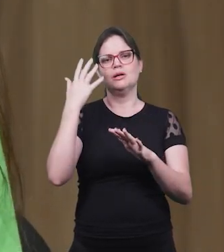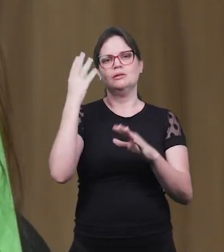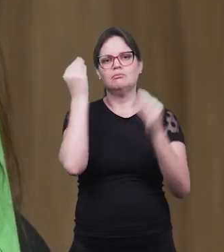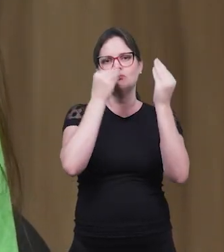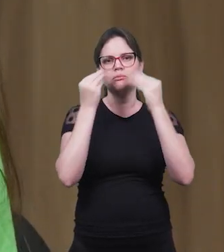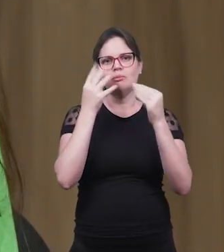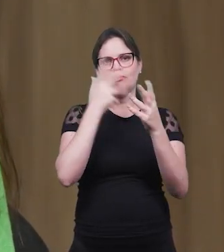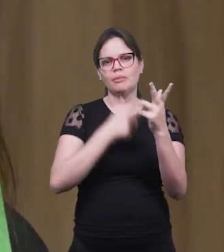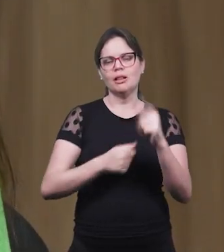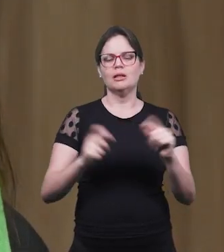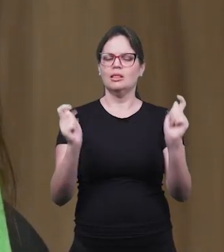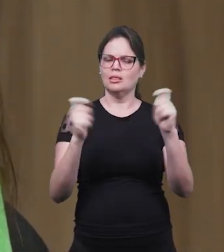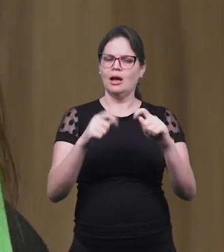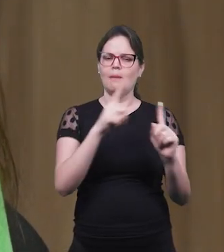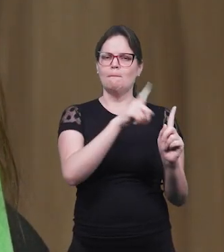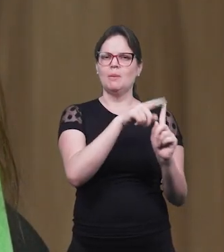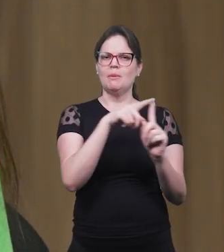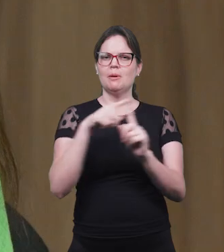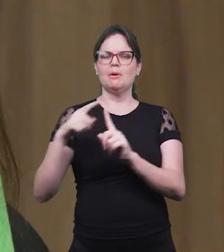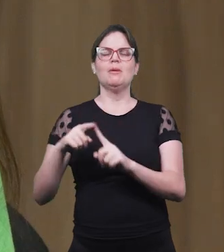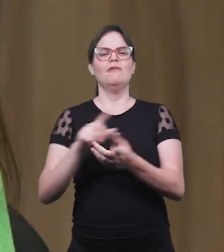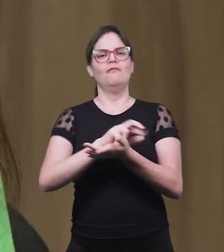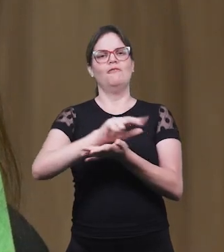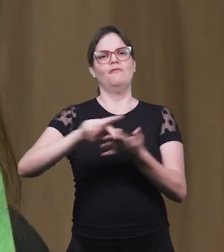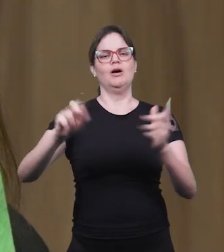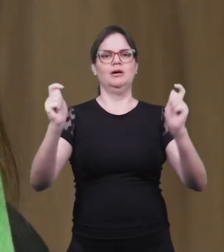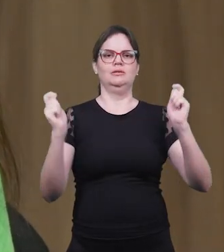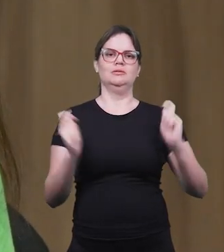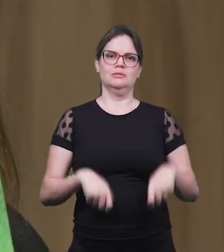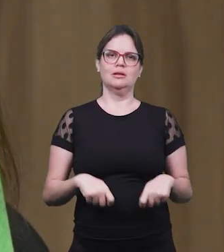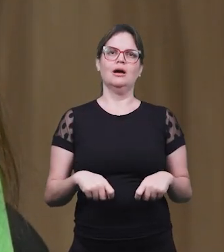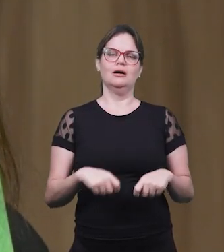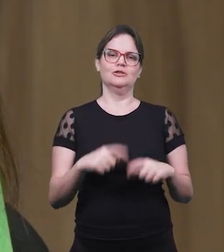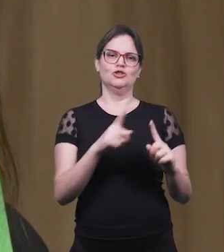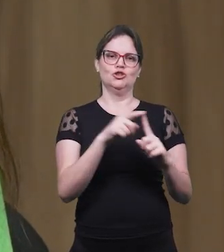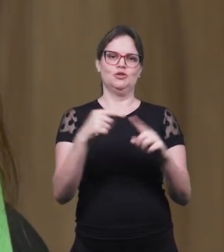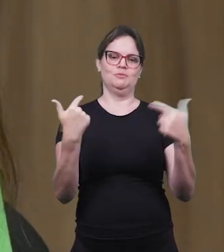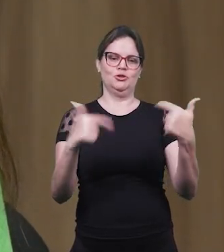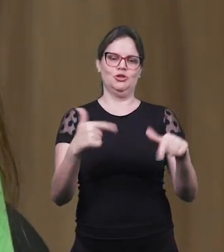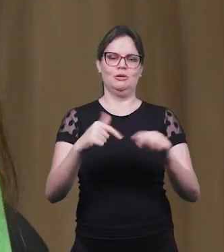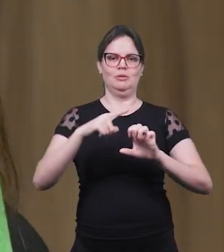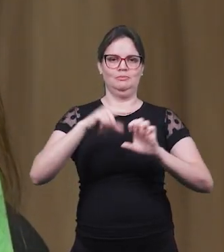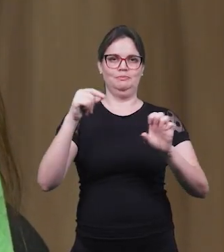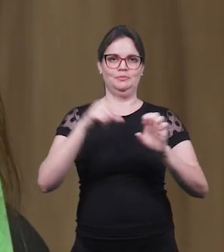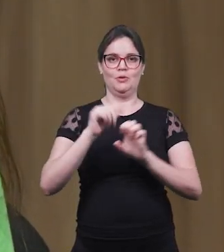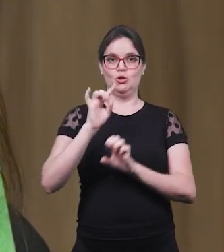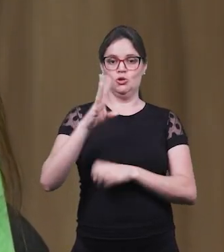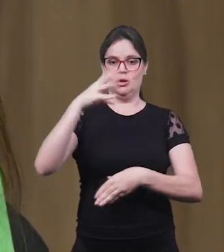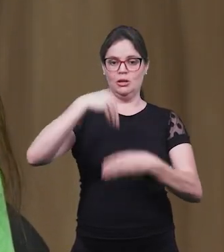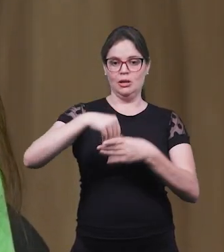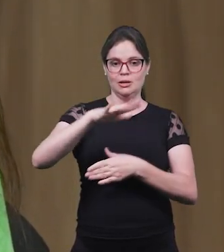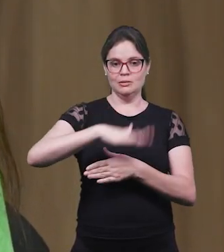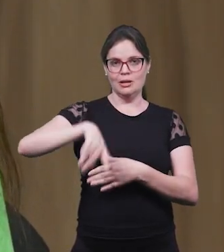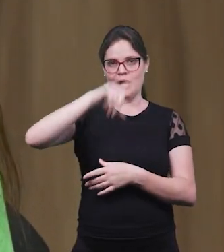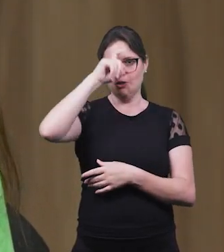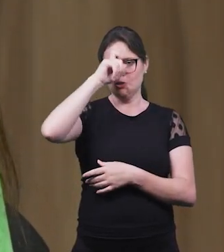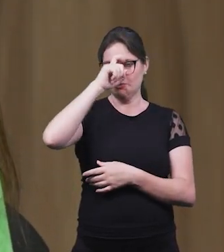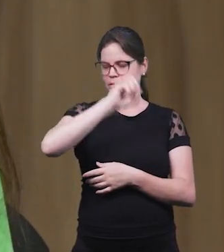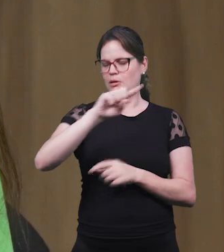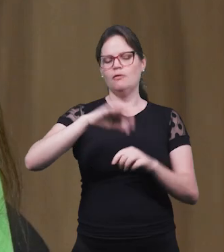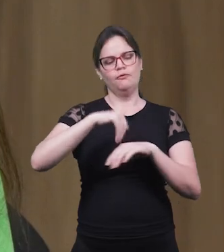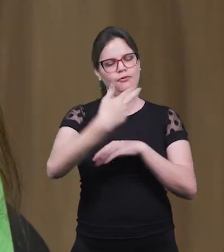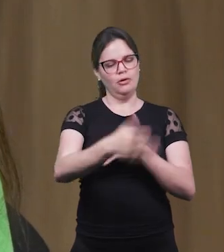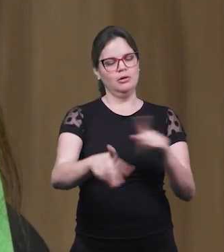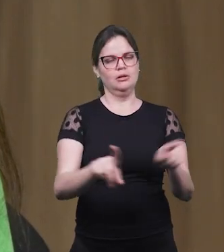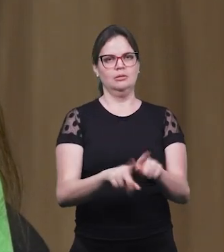várias modalidades de trabalho com empreendendo, não só dentro da área hospitalar e do posto